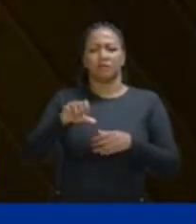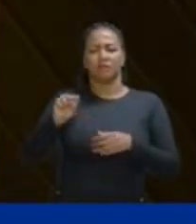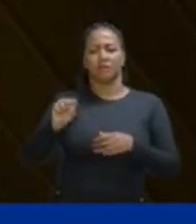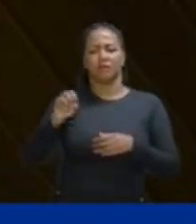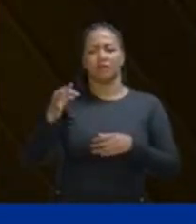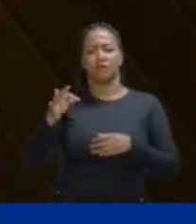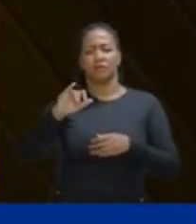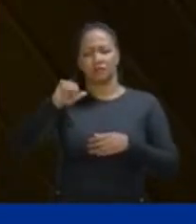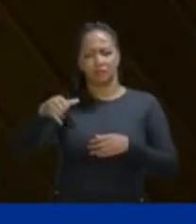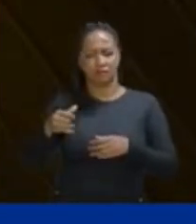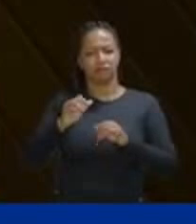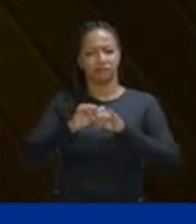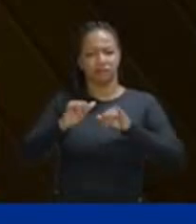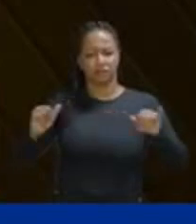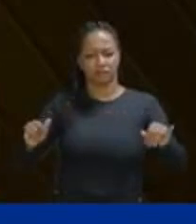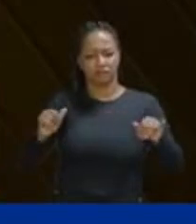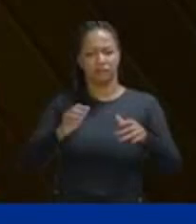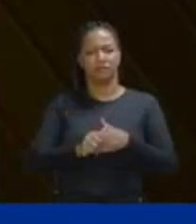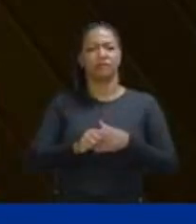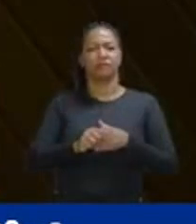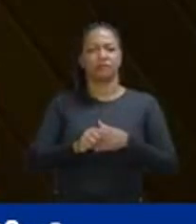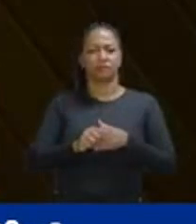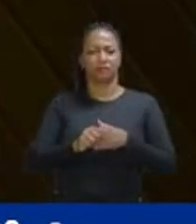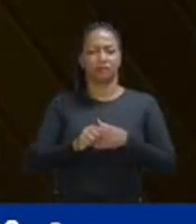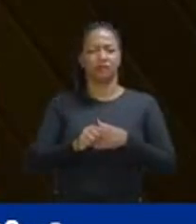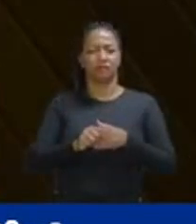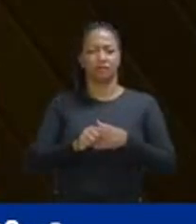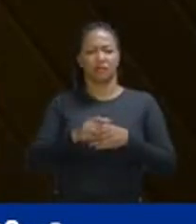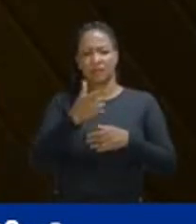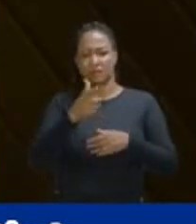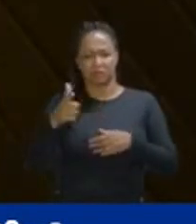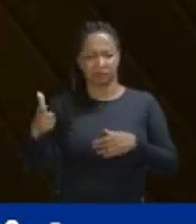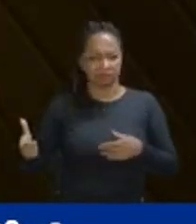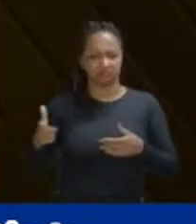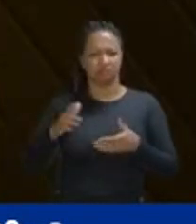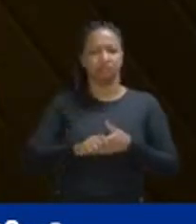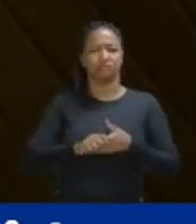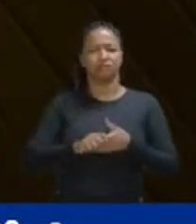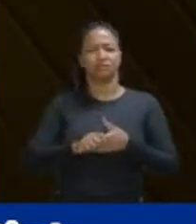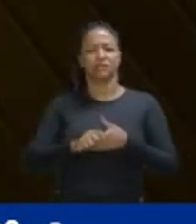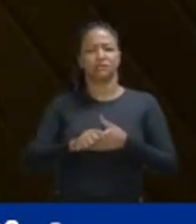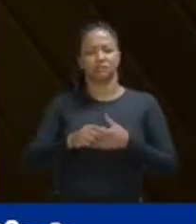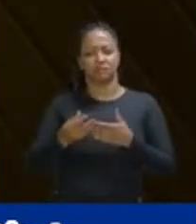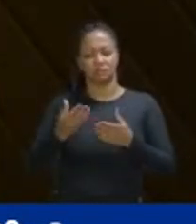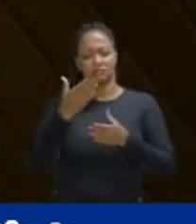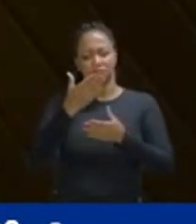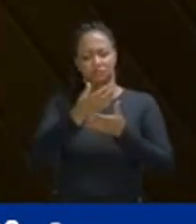Justiça, STJ, diz que, abro aspas, o defeito ou inexistência da citação opera-se no